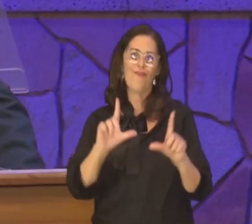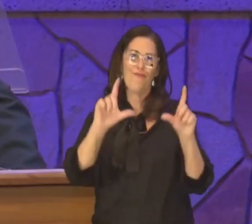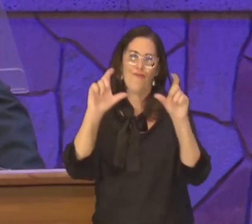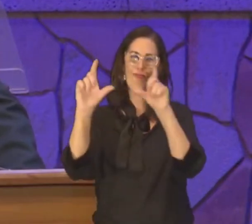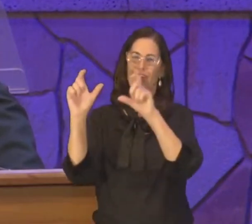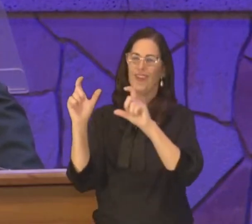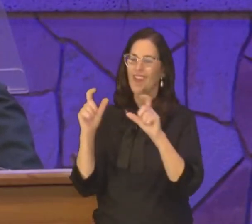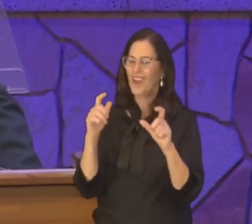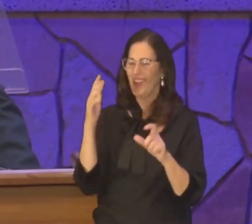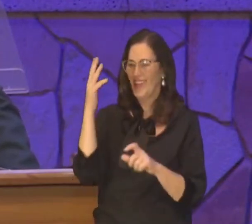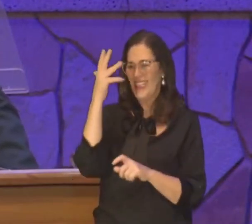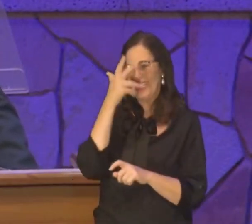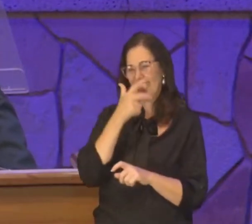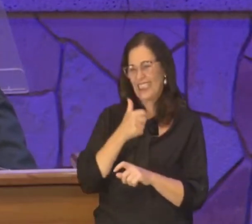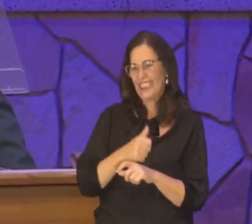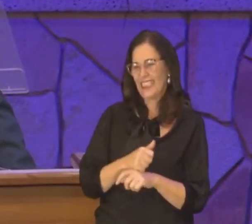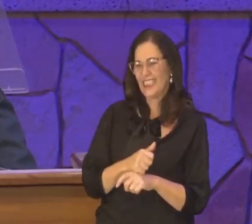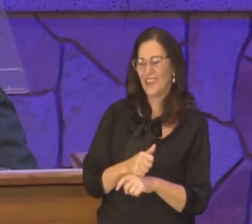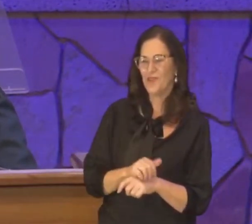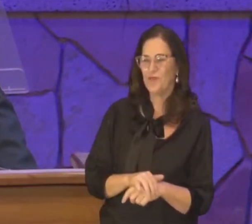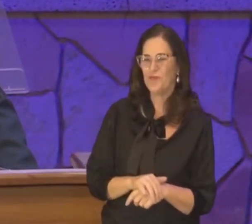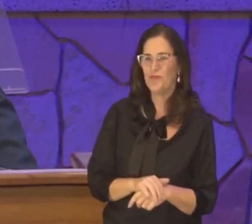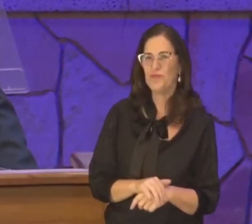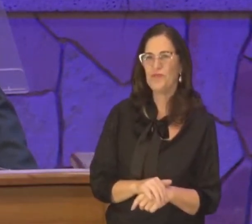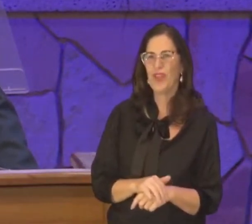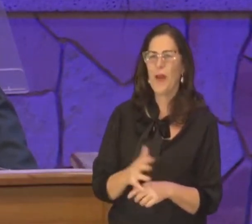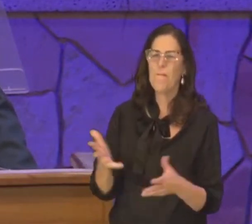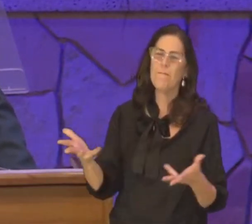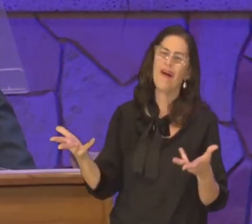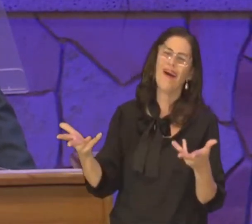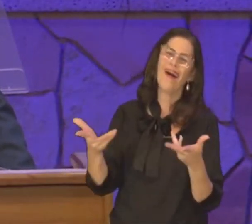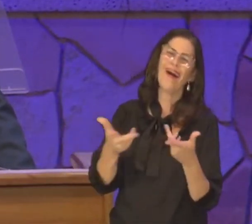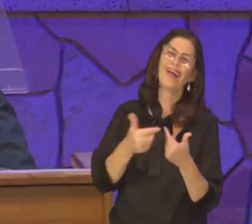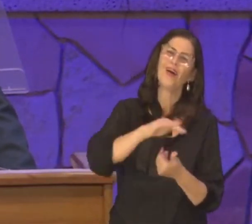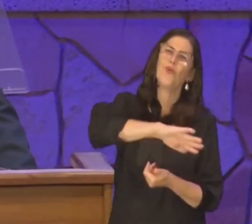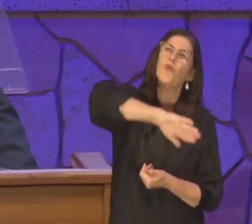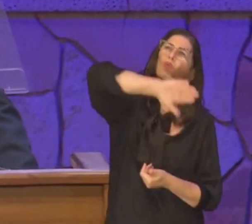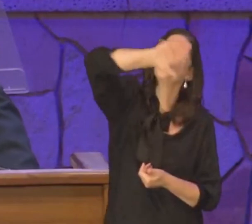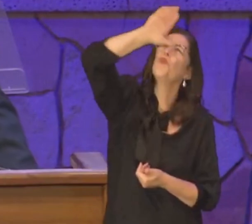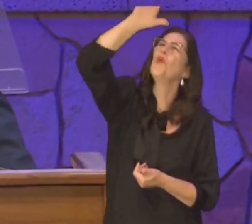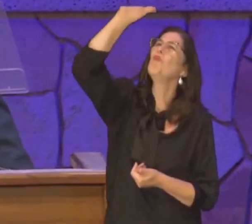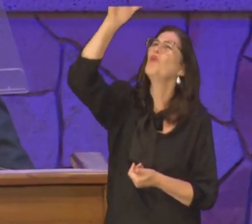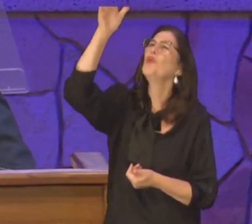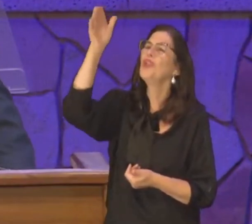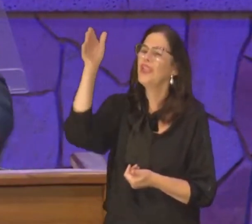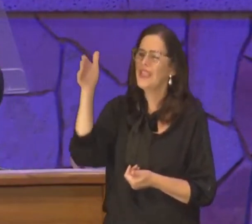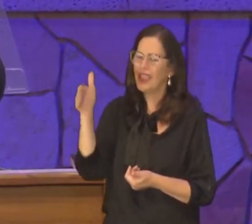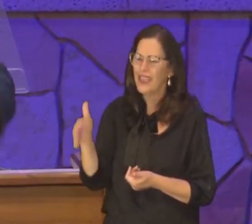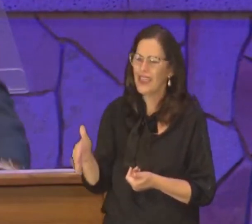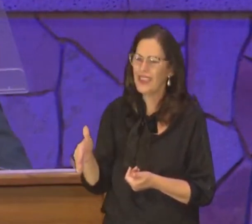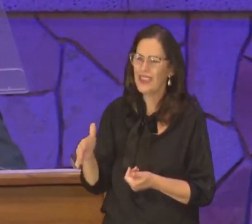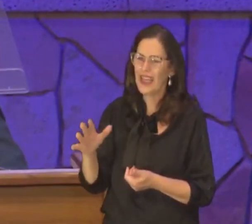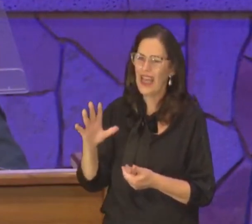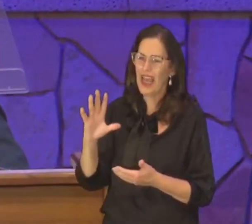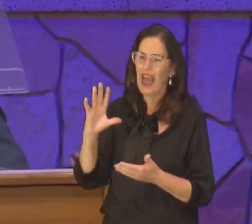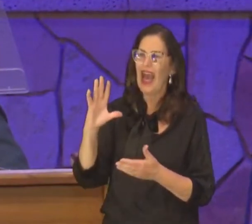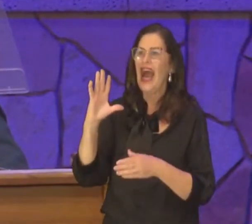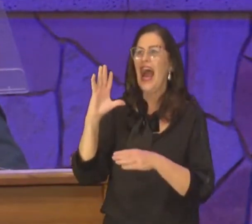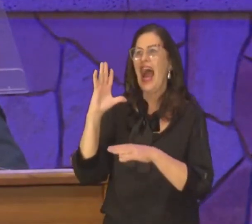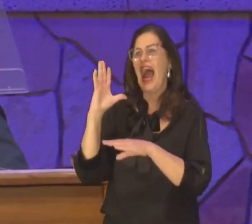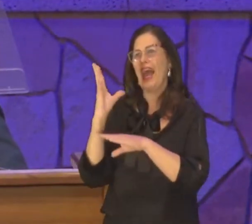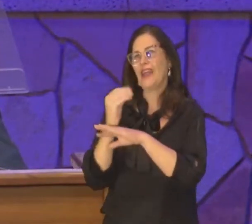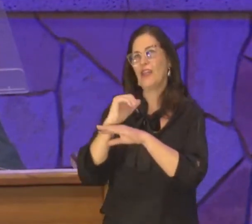bem interessantes, um local bonito, maravilhoso, uma montanha, uma colina, a igreja mais alta daquele